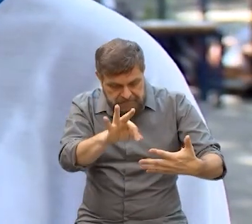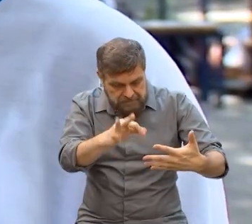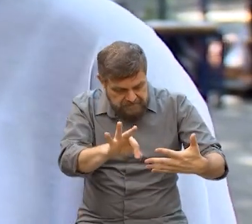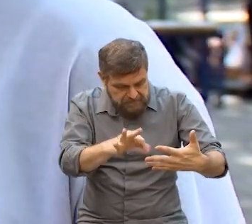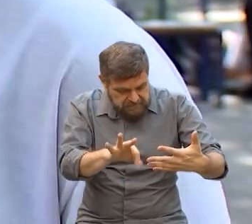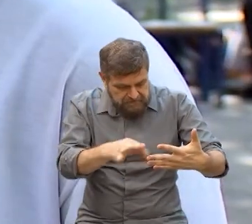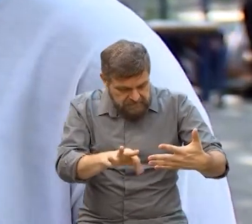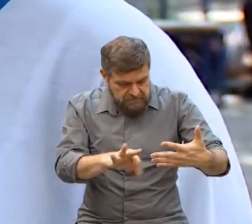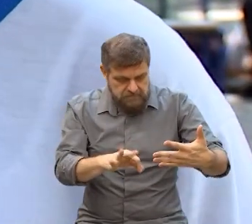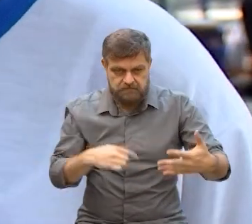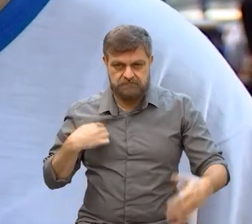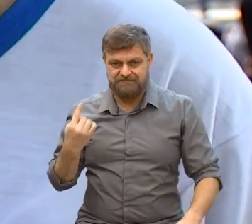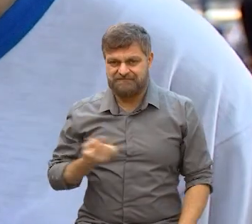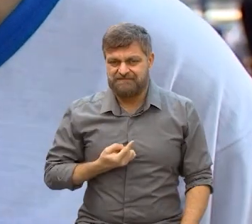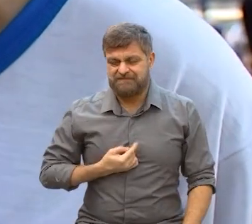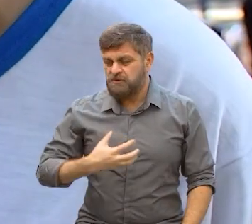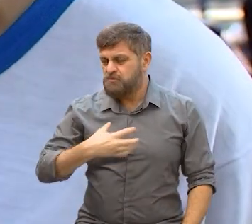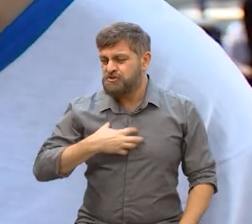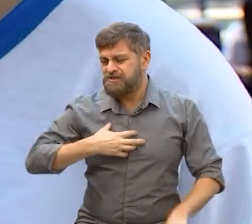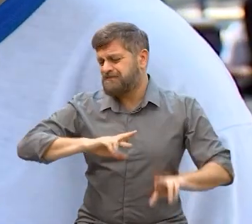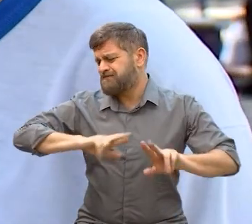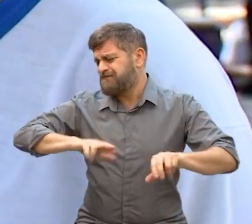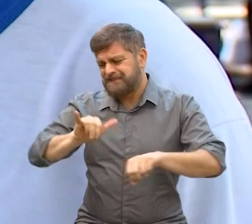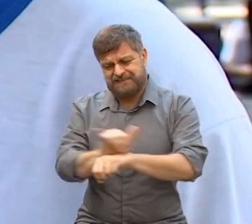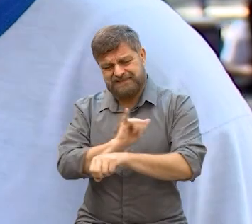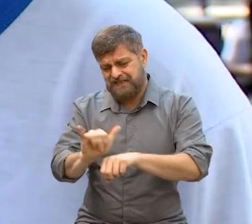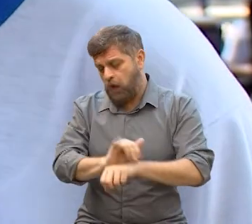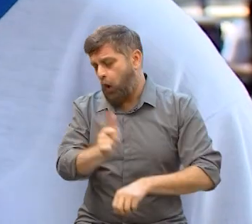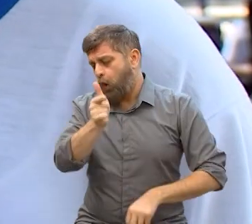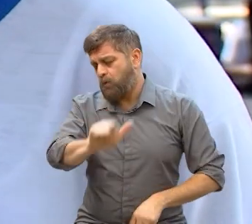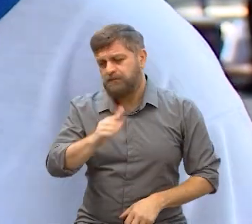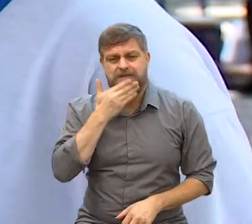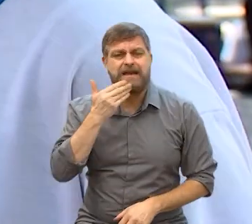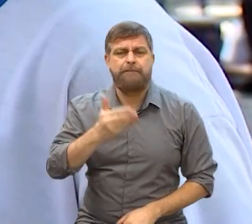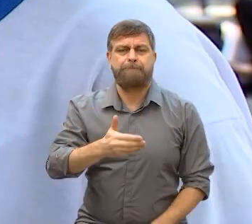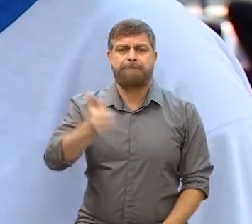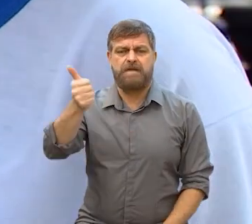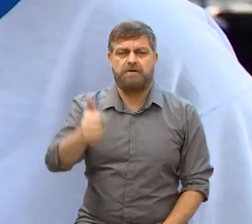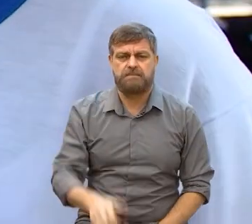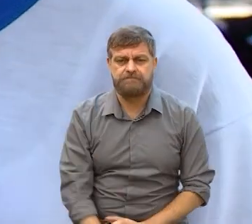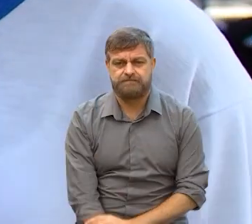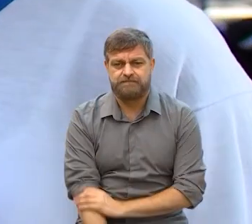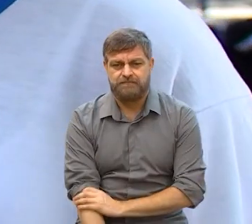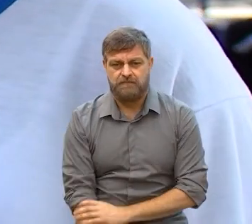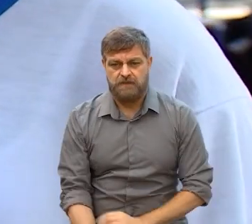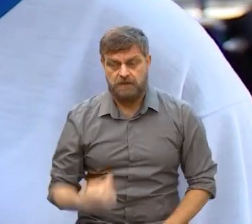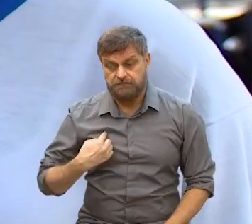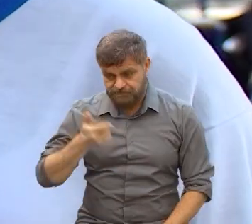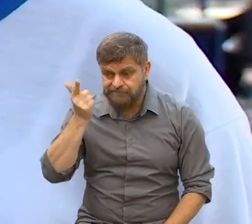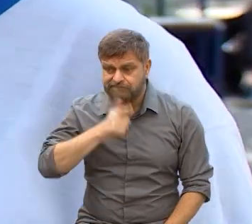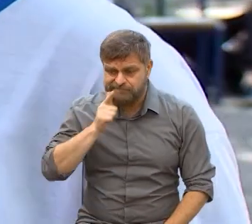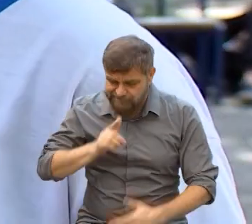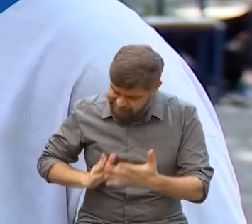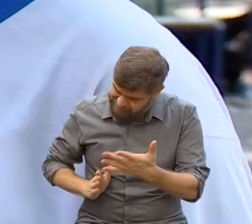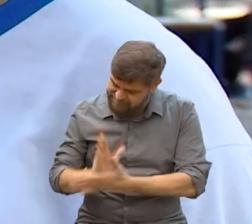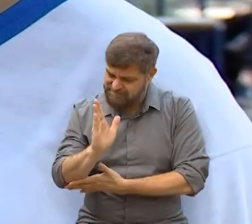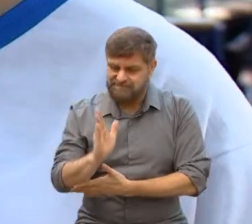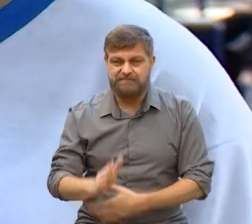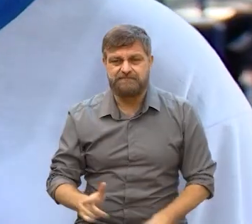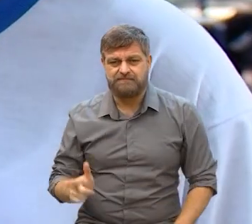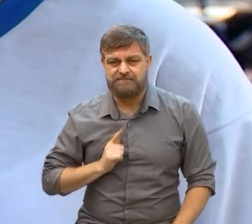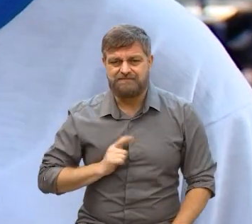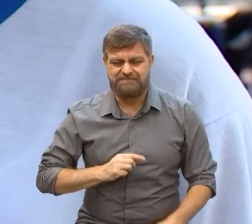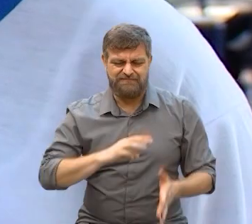só discursar, eu acho que se fosse de uma outra forma, a gente ia se sair melhor e sair